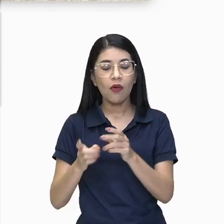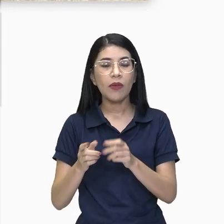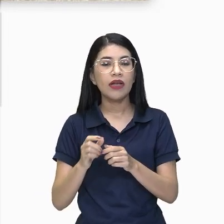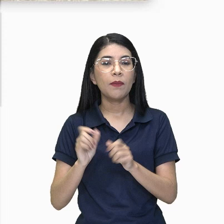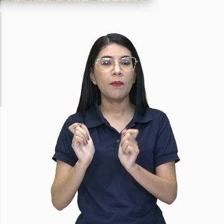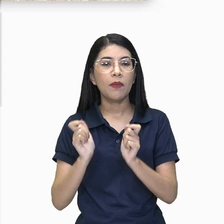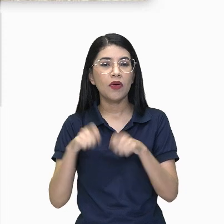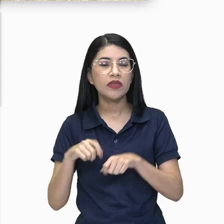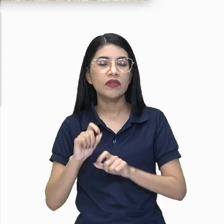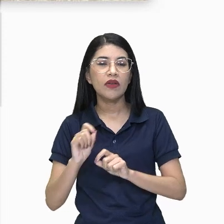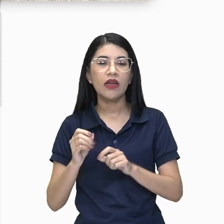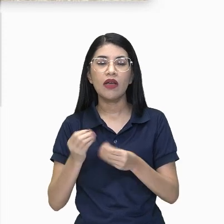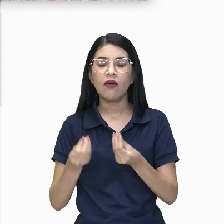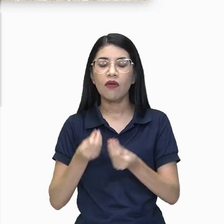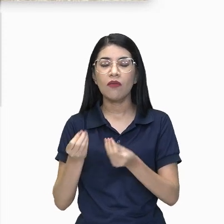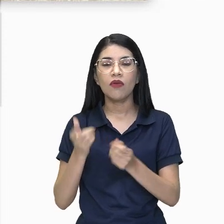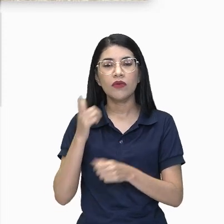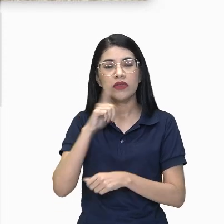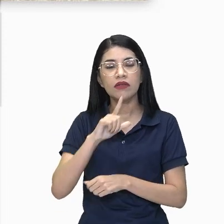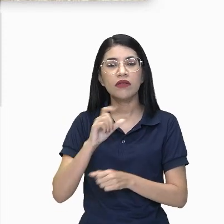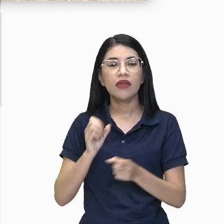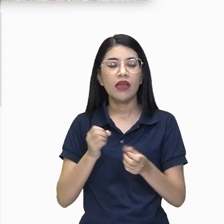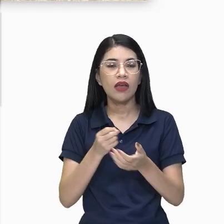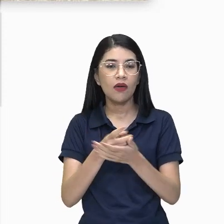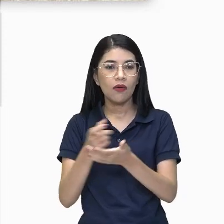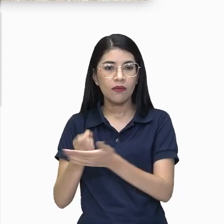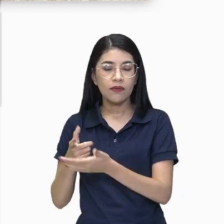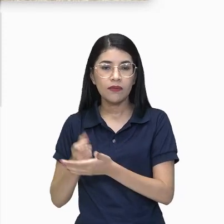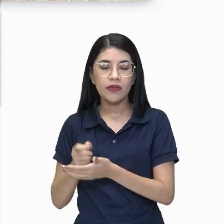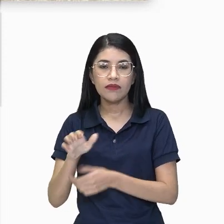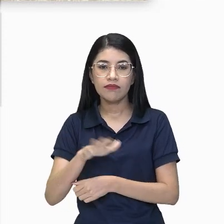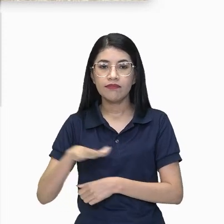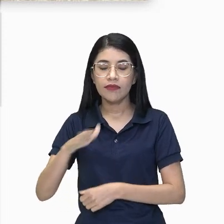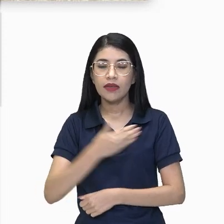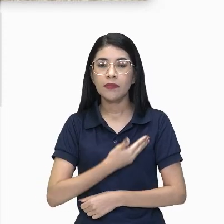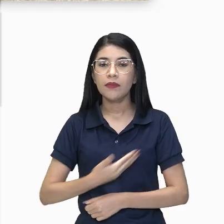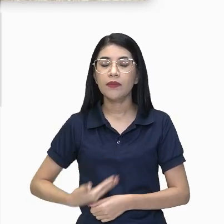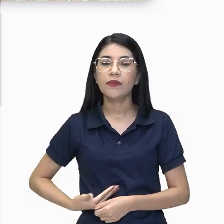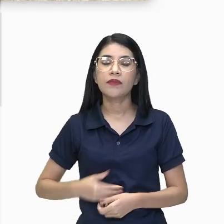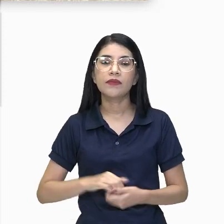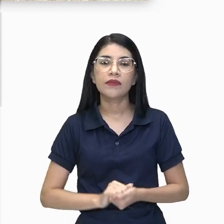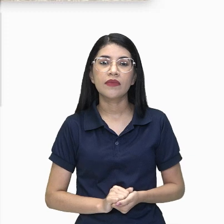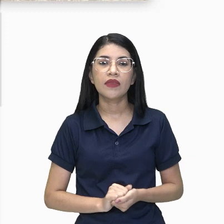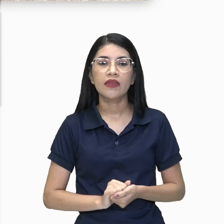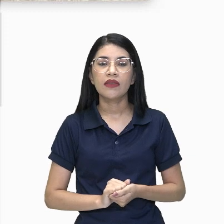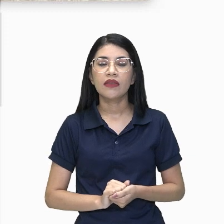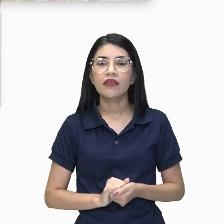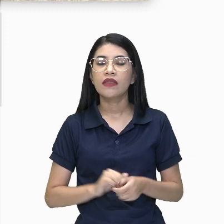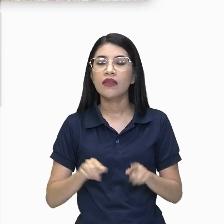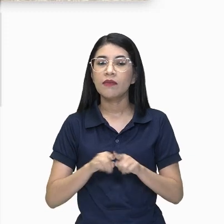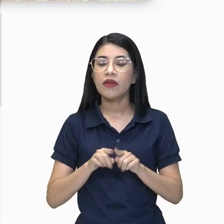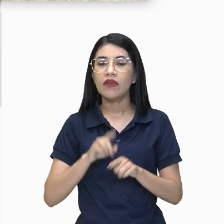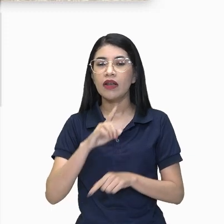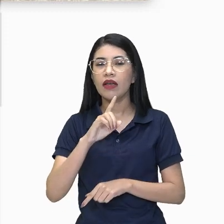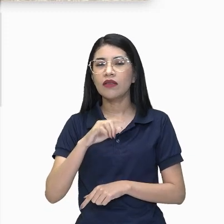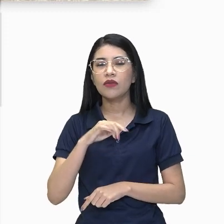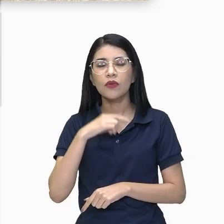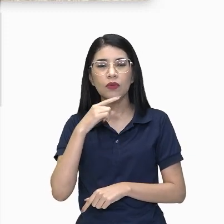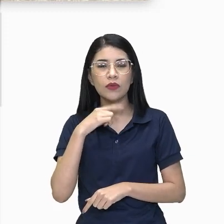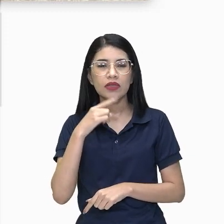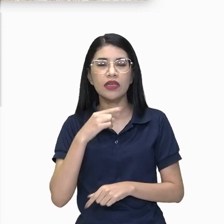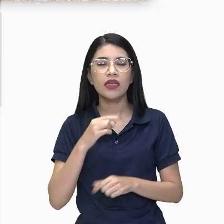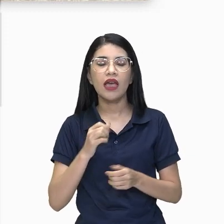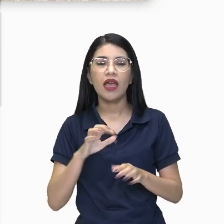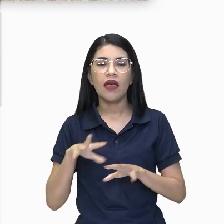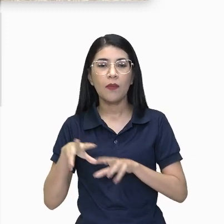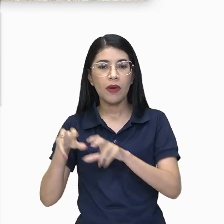obtenção de terras públicas. Essa medida inviabilizava o sistema de posse ou doação para transformar